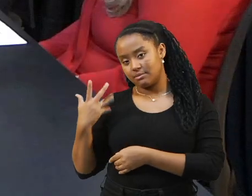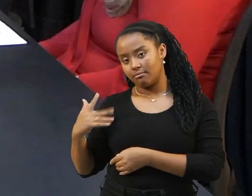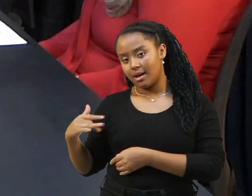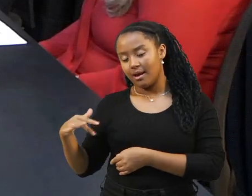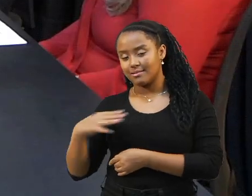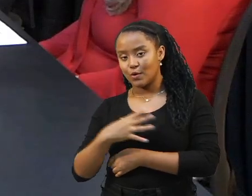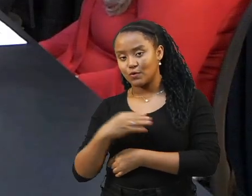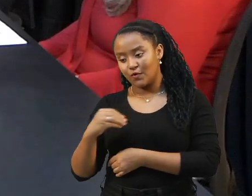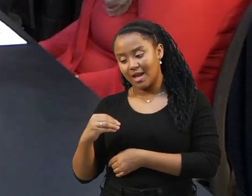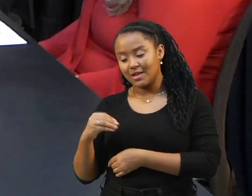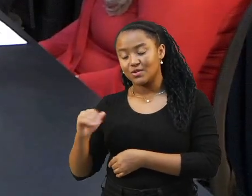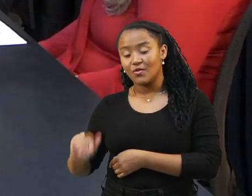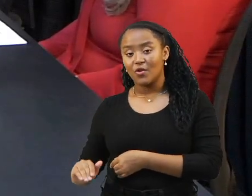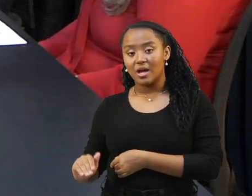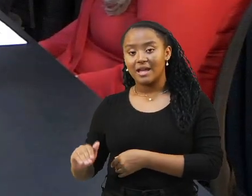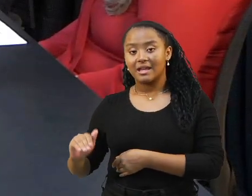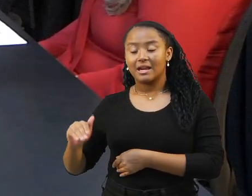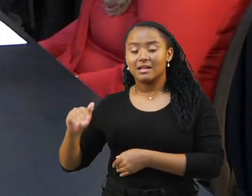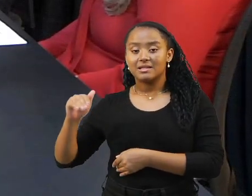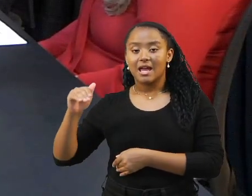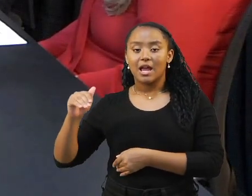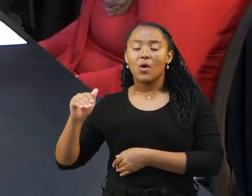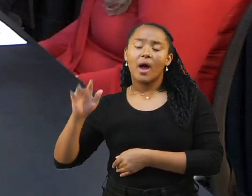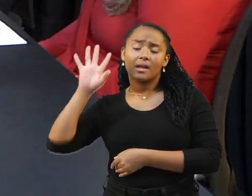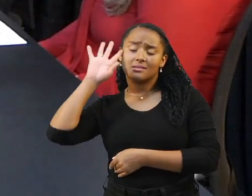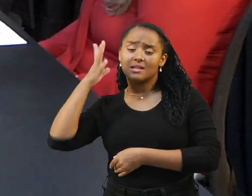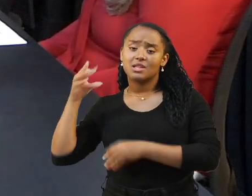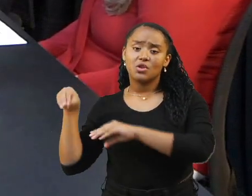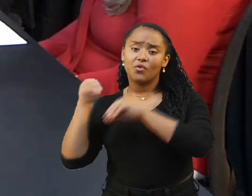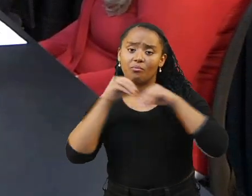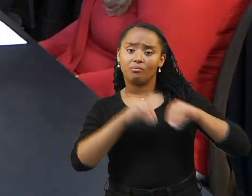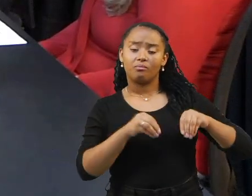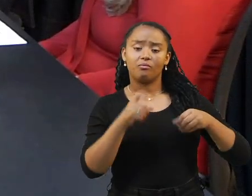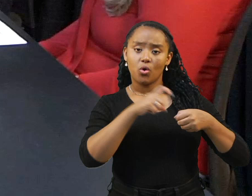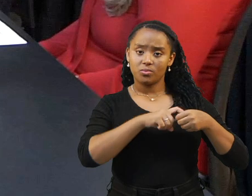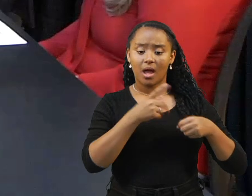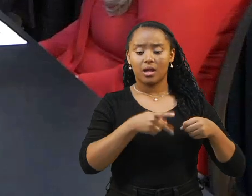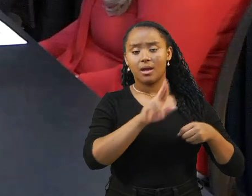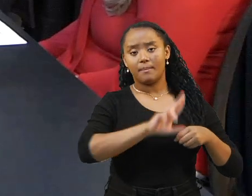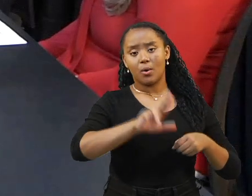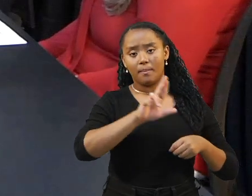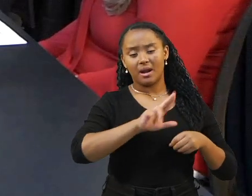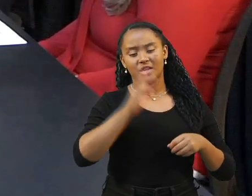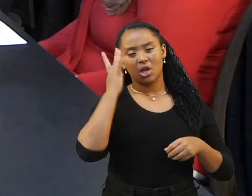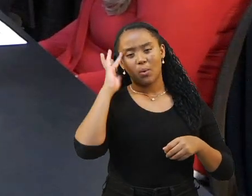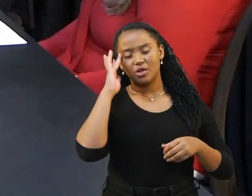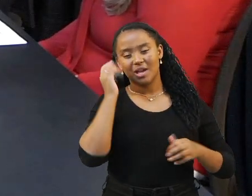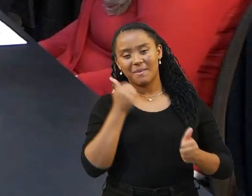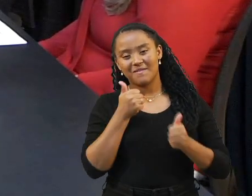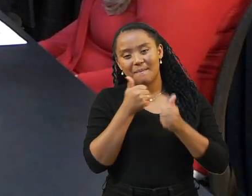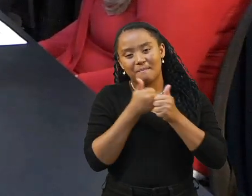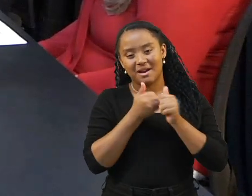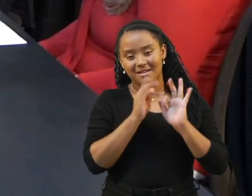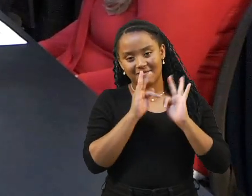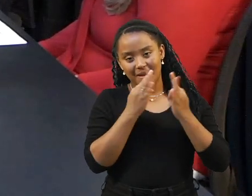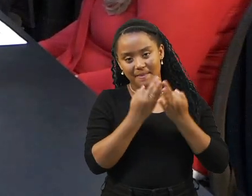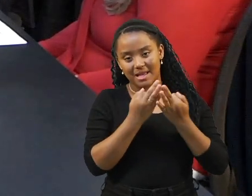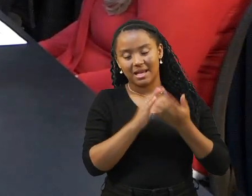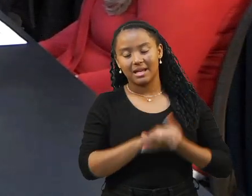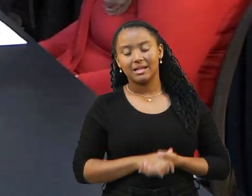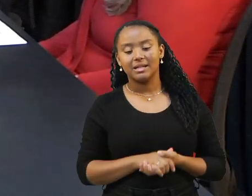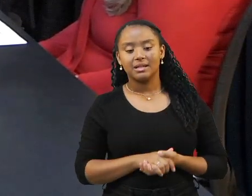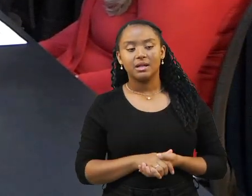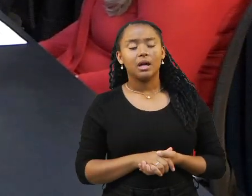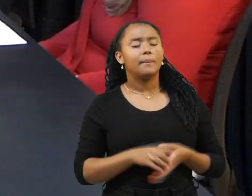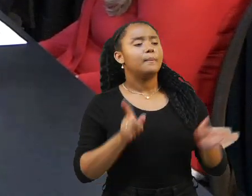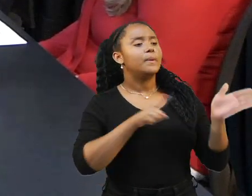acho que ficar mais perto dos irmãos dela, acredito eu. E aí, não saímos mais. E seu pai trabalhava em quê? Meu